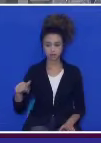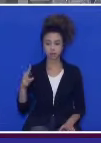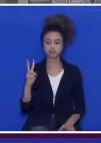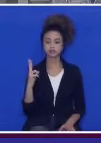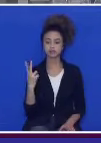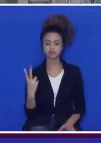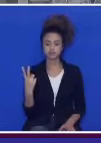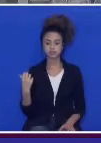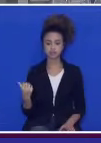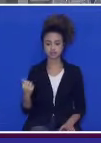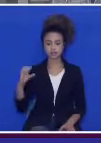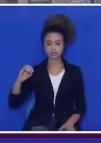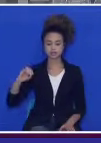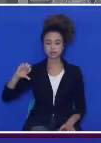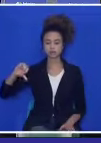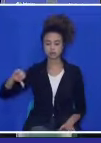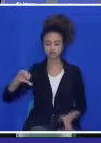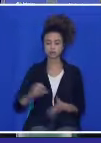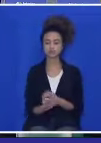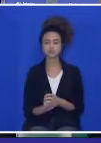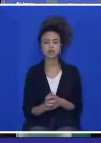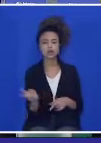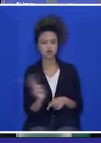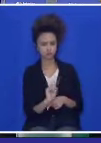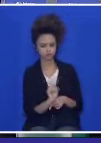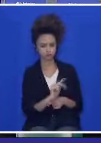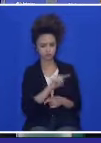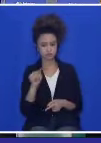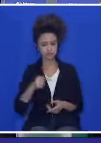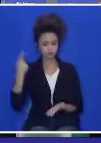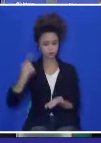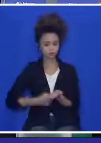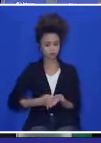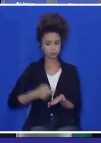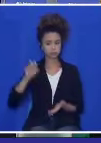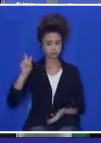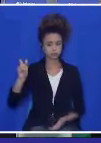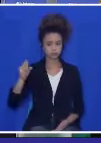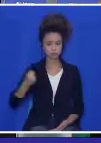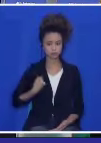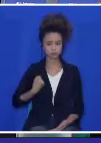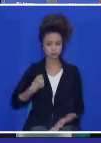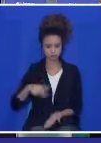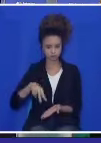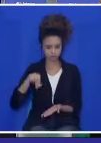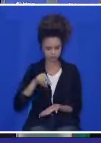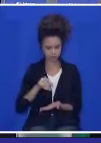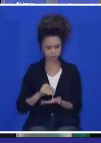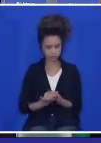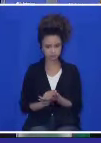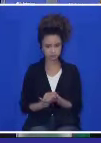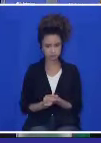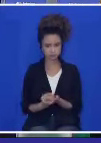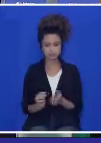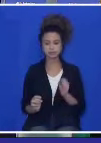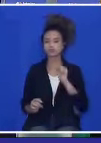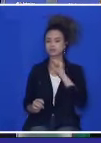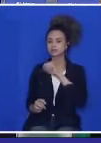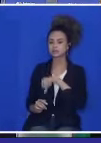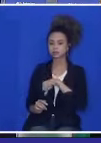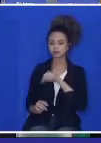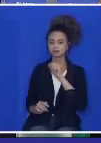67, 26 e 09. Por favor, senhoras auditoras, as senhoras confirmam os 5 números sorteados.